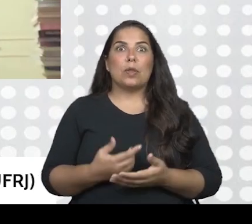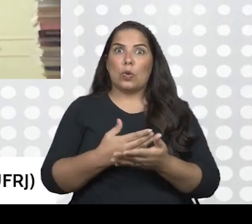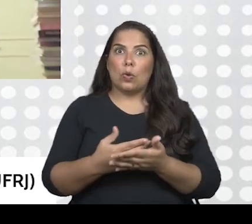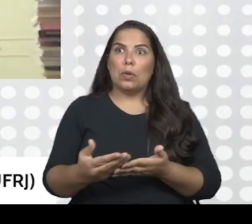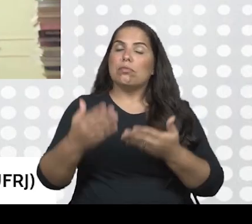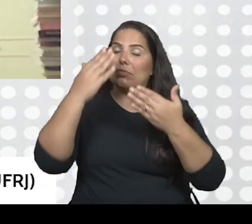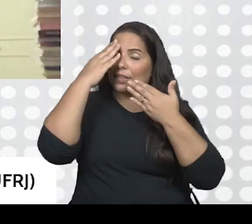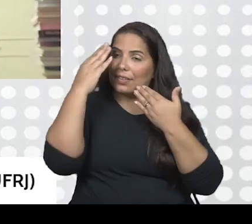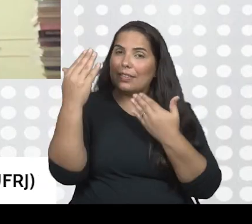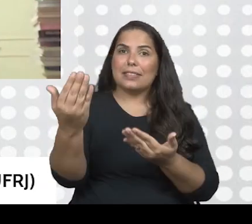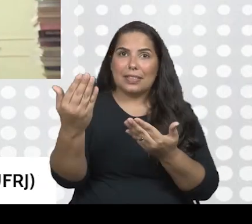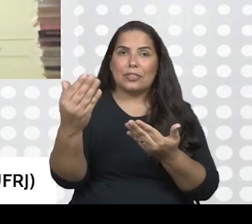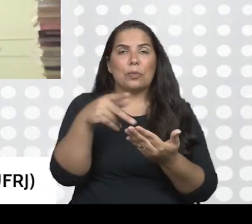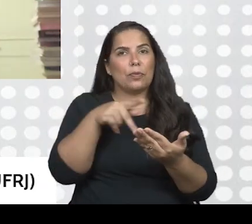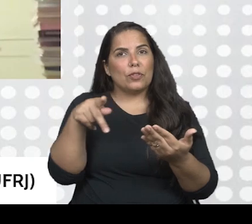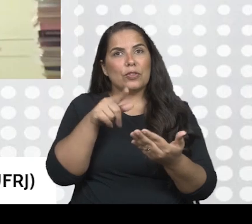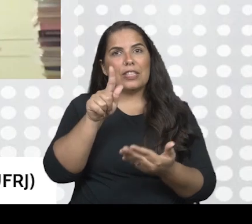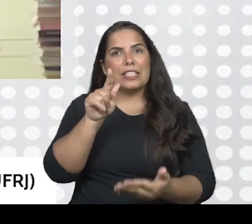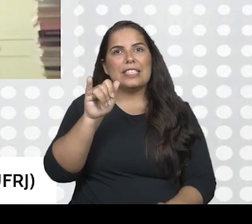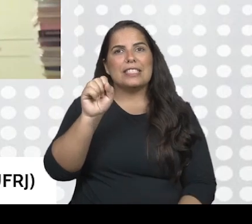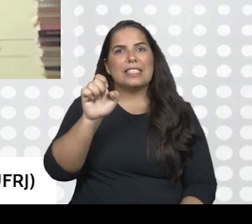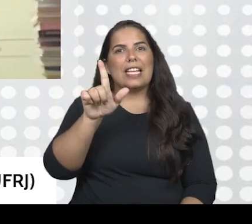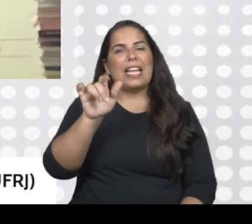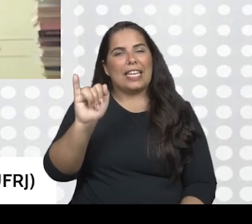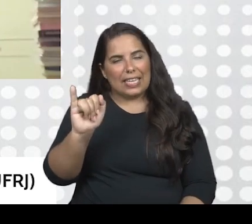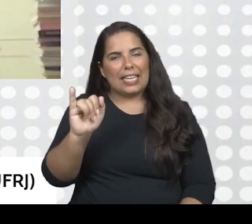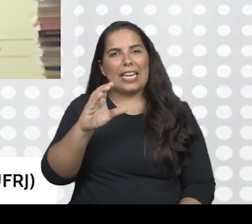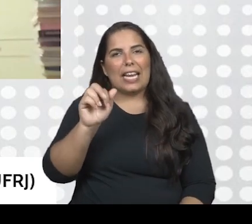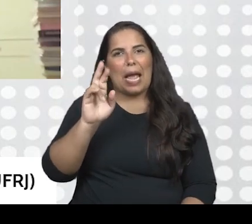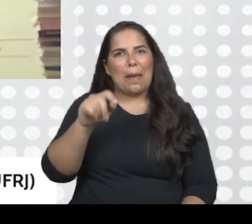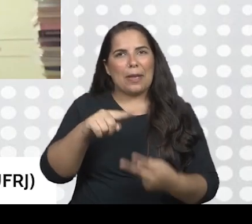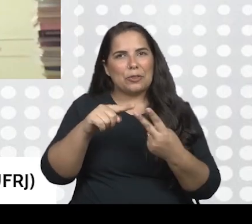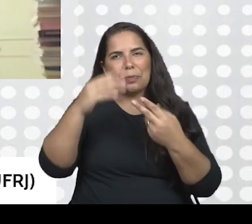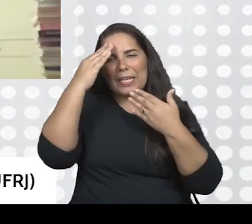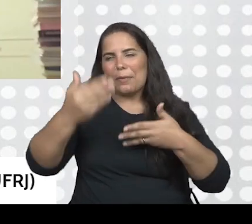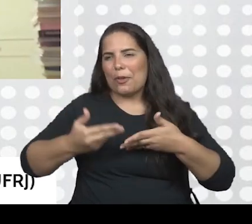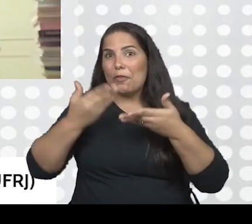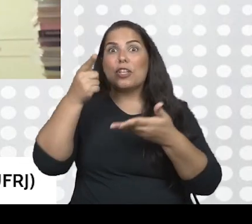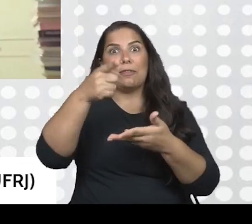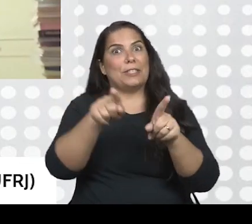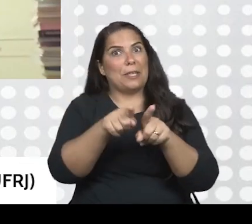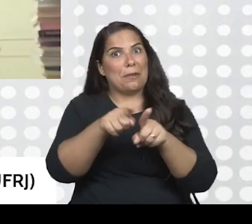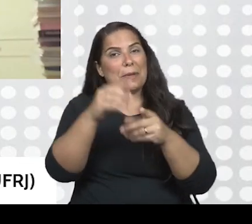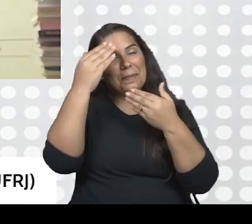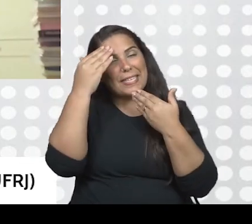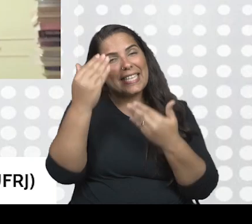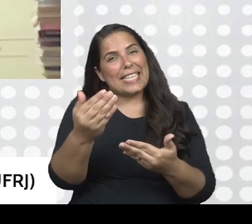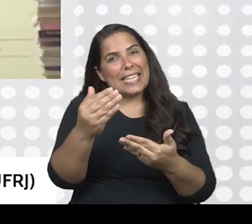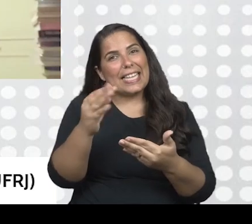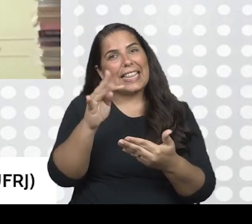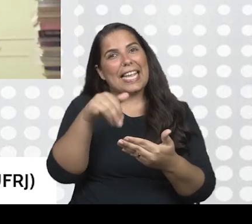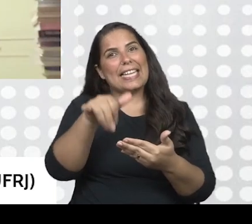Inicio agradecendo às professoras Gisele e Carmen pelo convite, agradeço a você, Tainá,